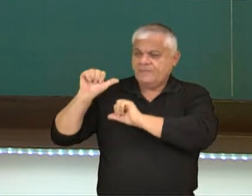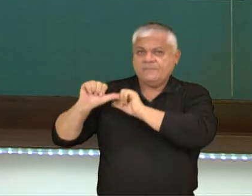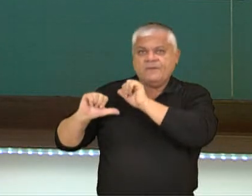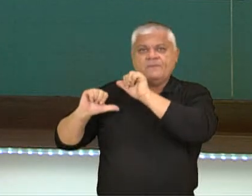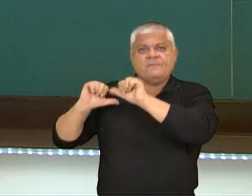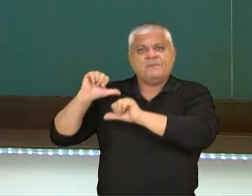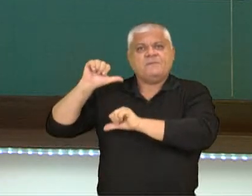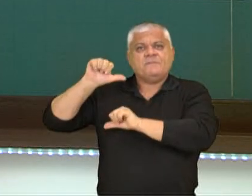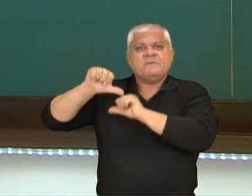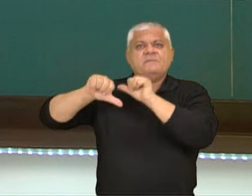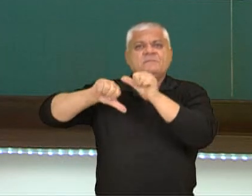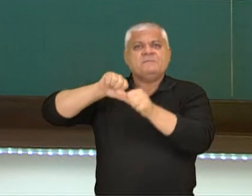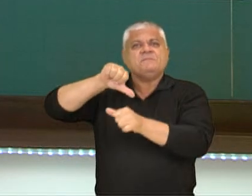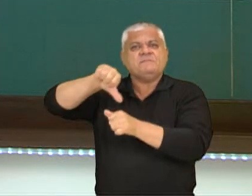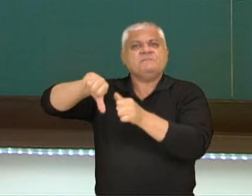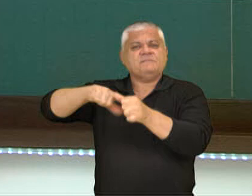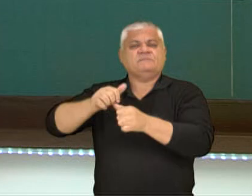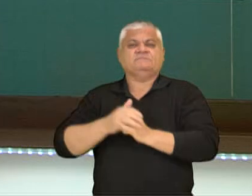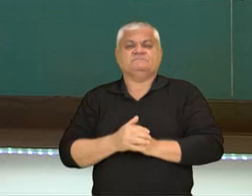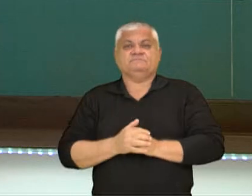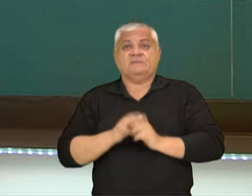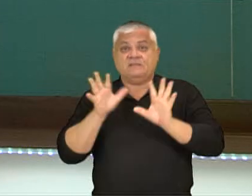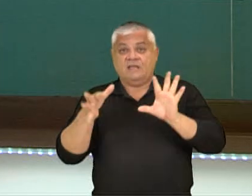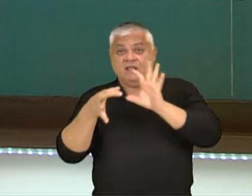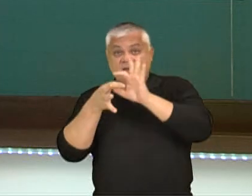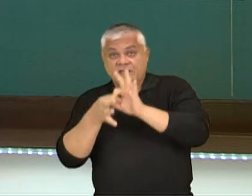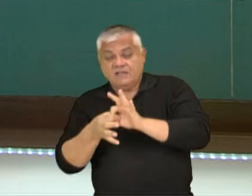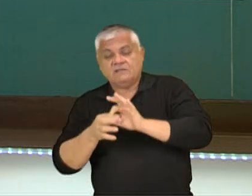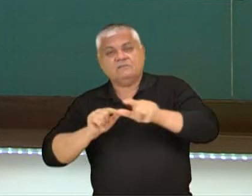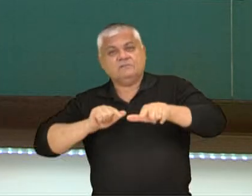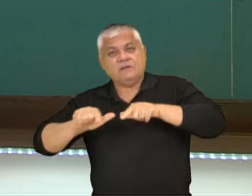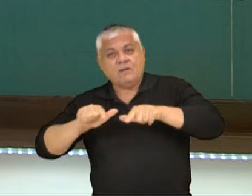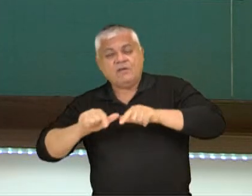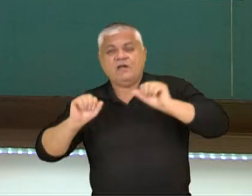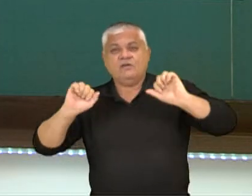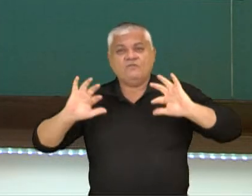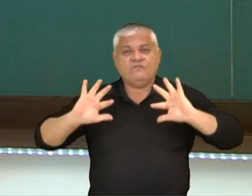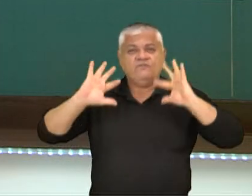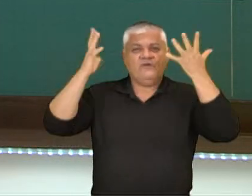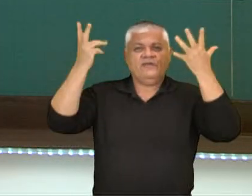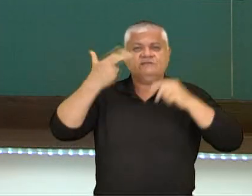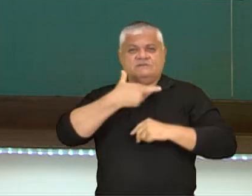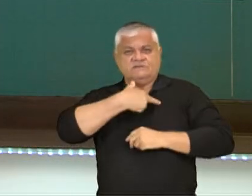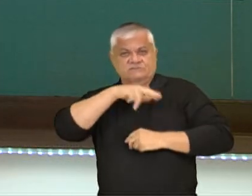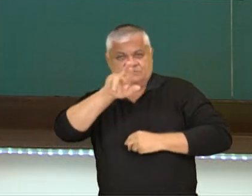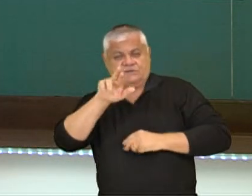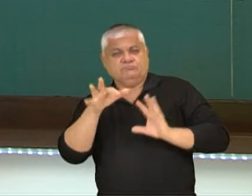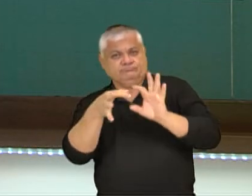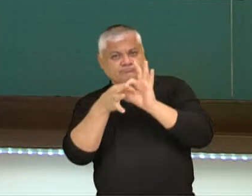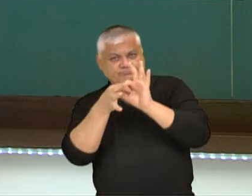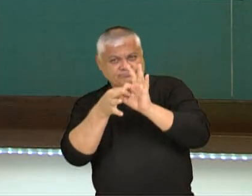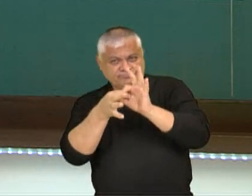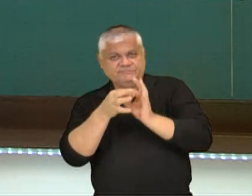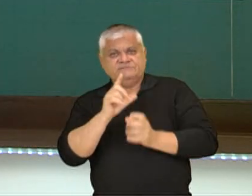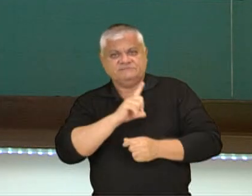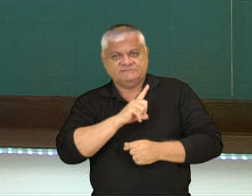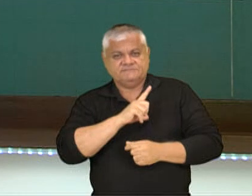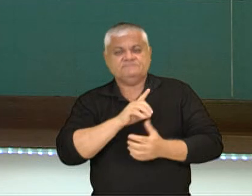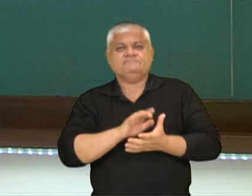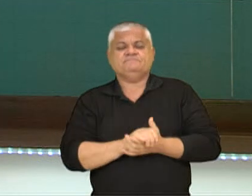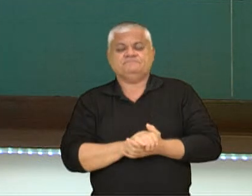seres humanos. Está ligada ao trabalho, às festas e à religião. Muitas vezes, então, ela está ligada a